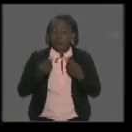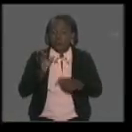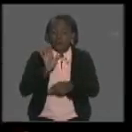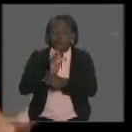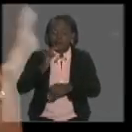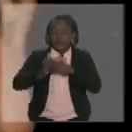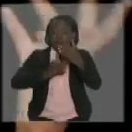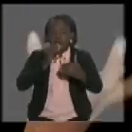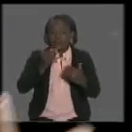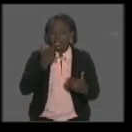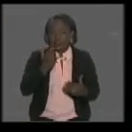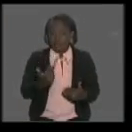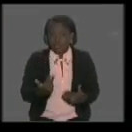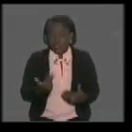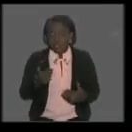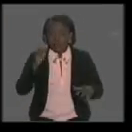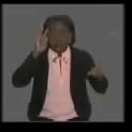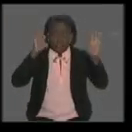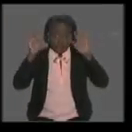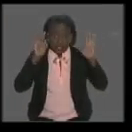desenvolvimento de linguagem para pensar